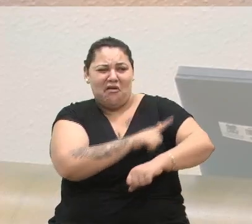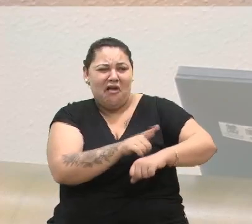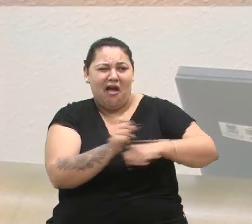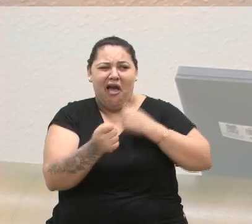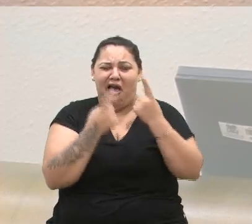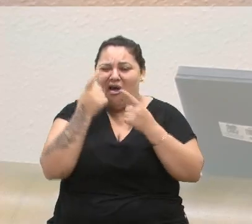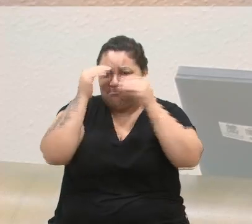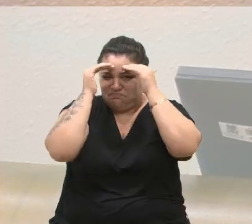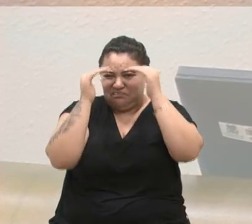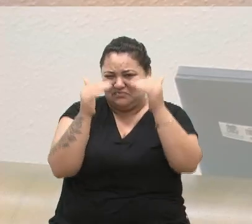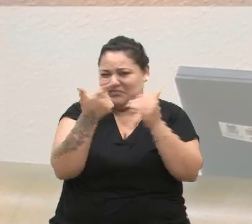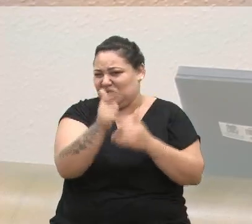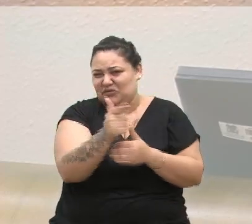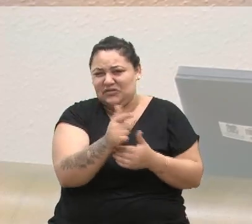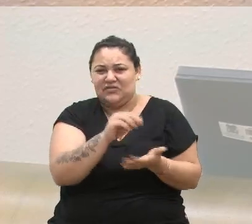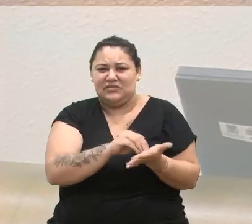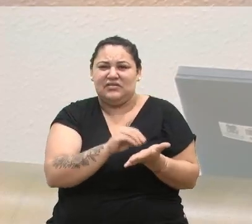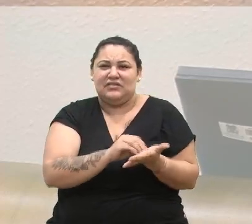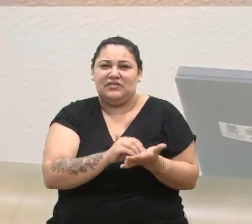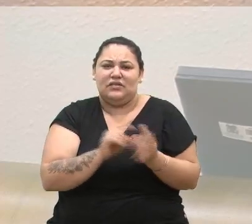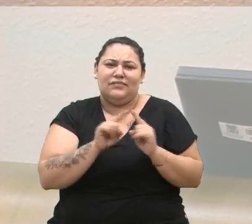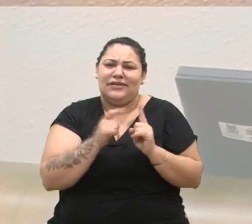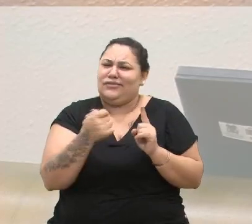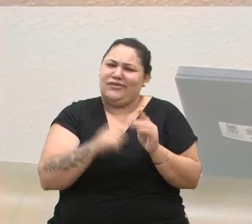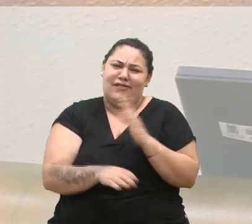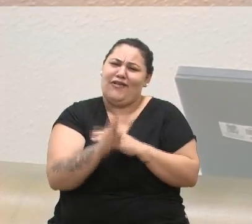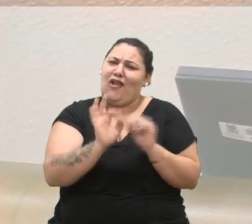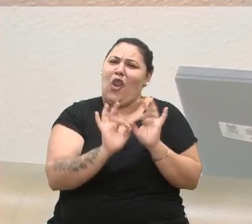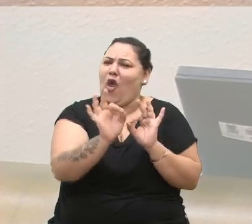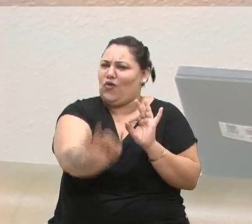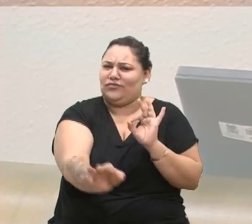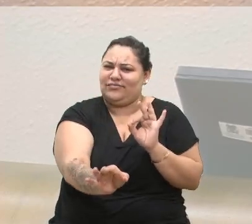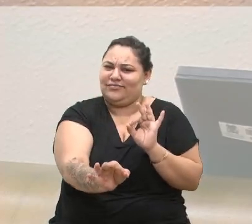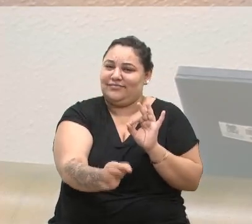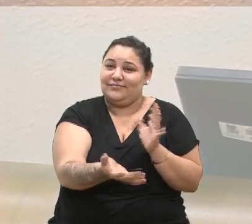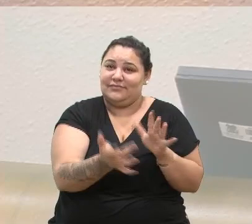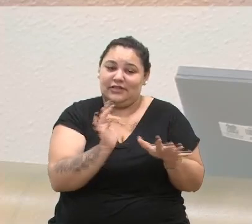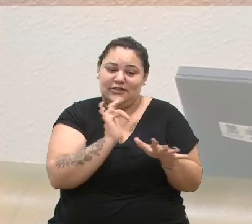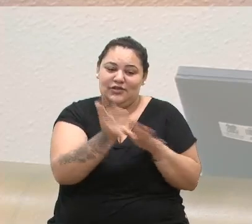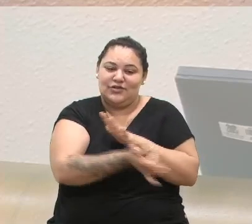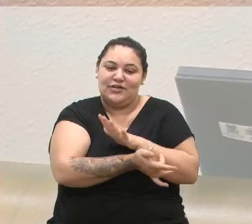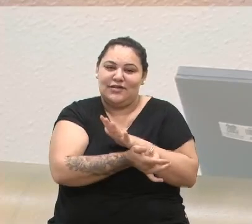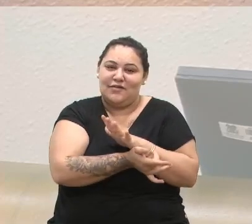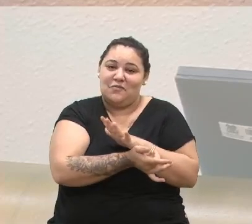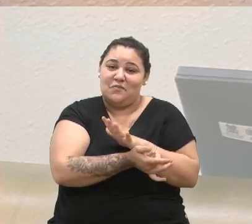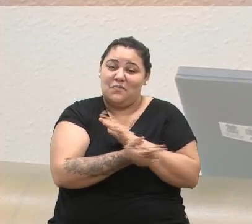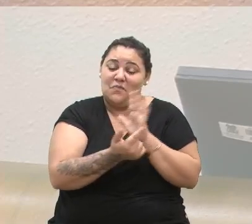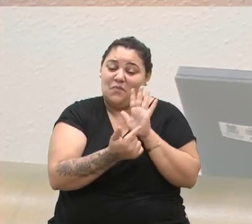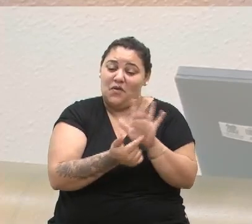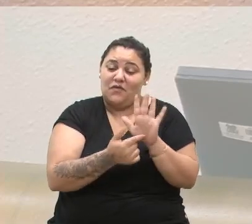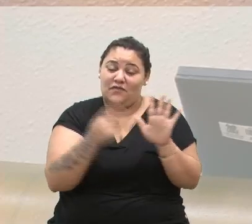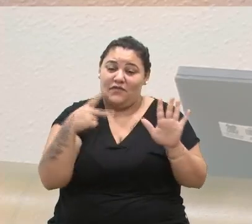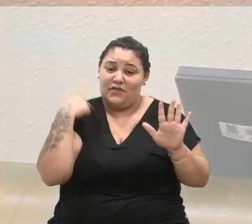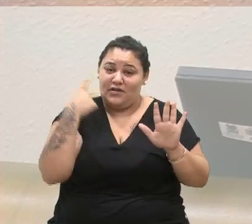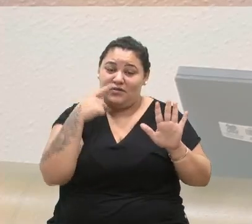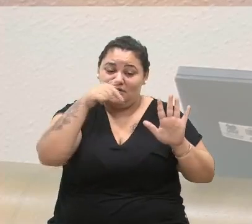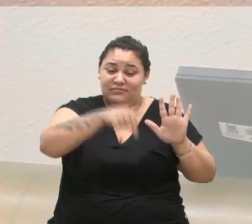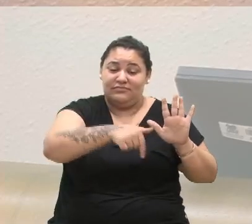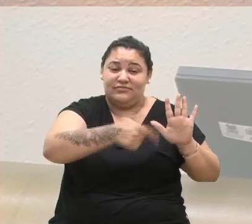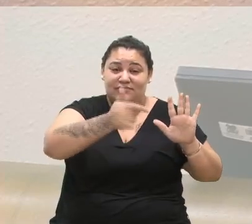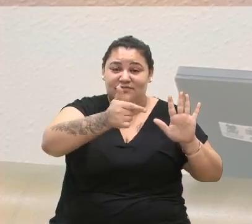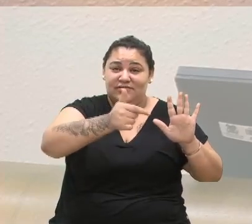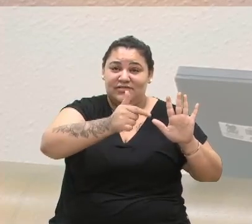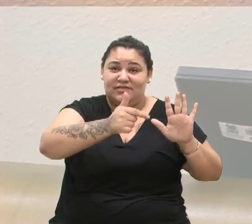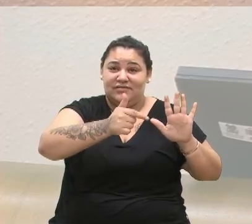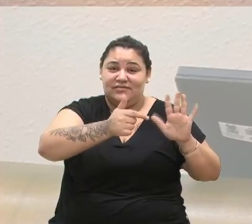alguns deputados, mas não precisa ir longe. As redes sociais aí mostram que vereadores dessa casa aqui, que estão totalmente desinformados, já foram para as